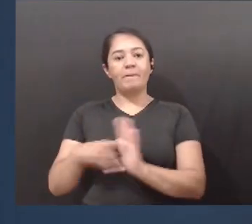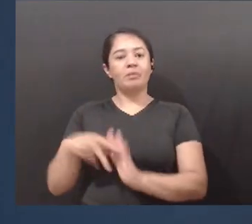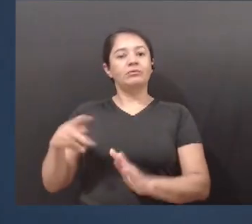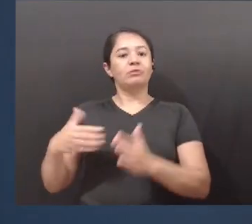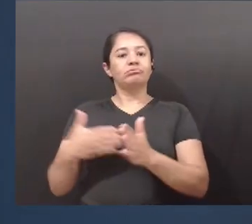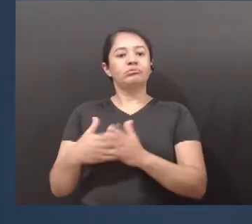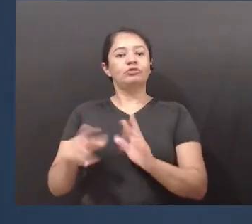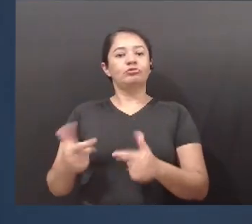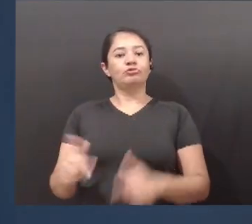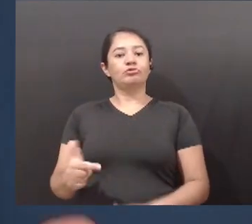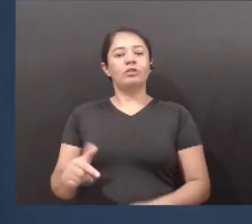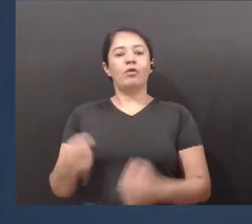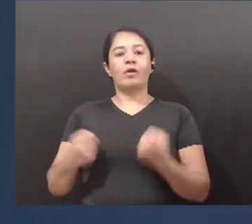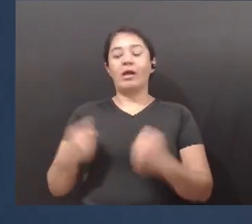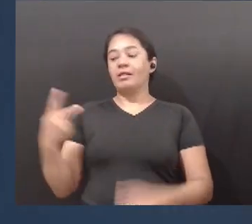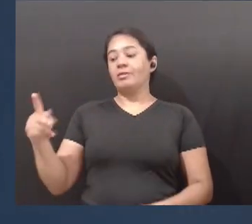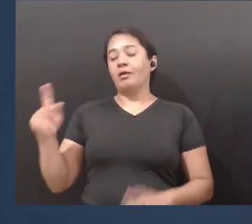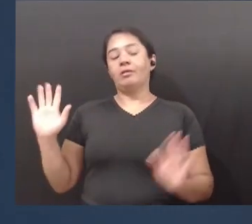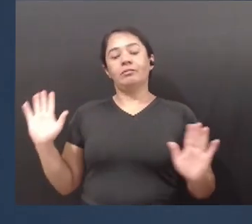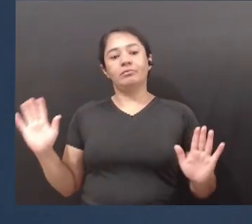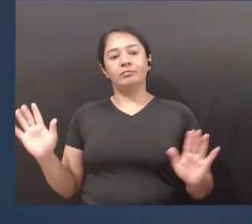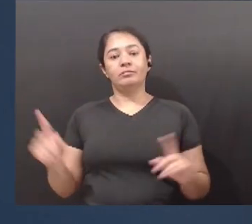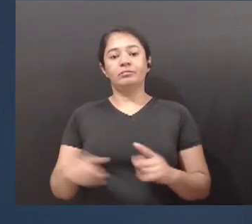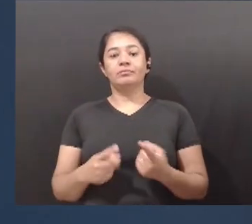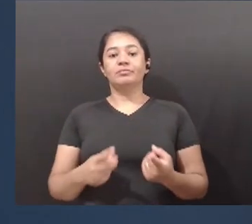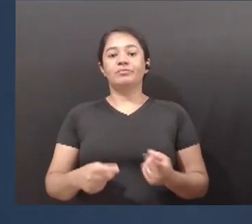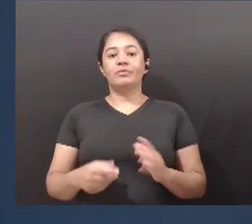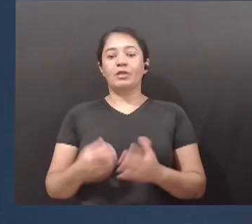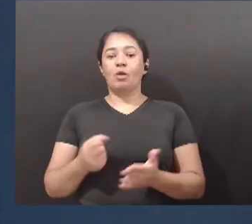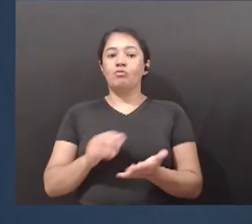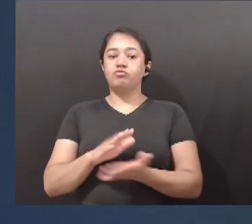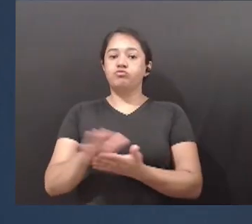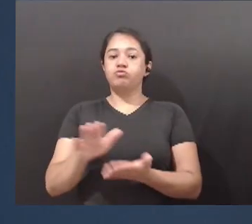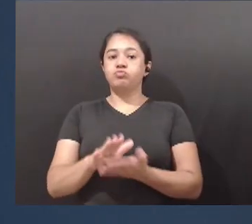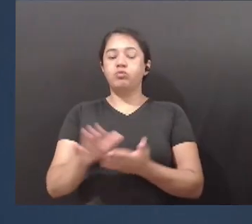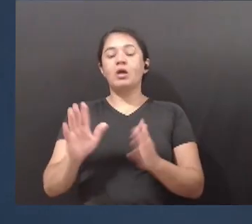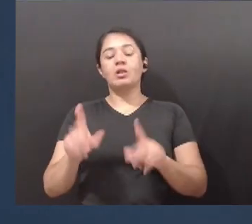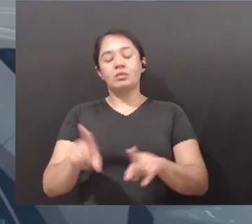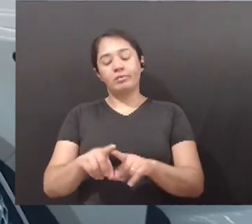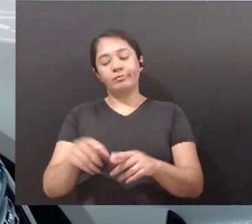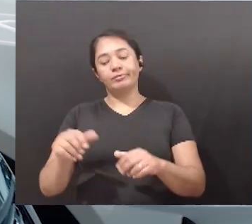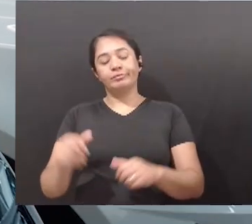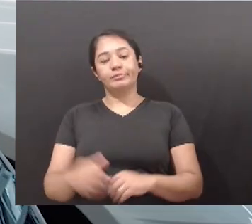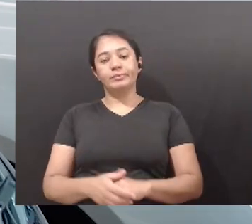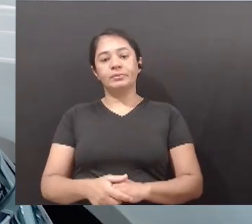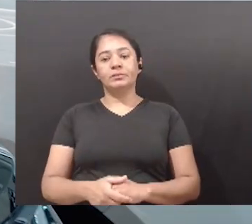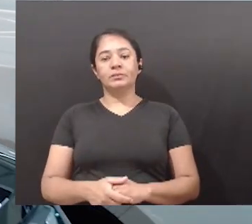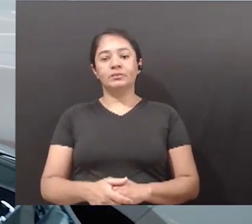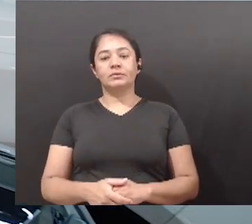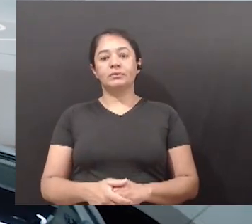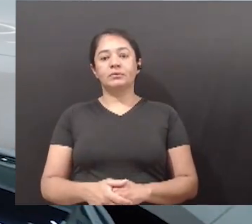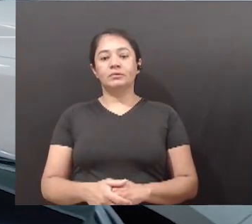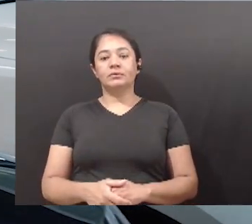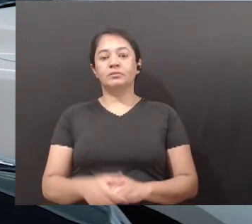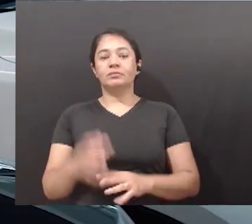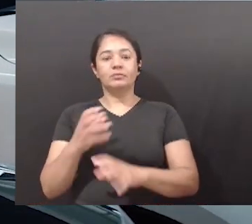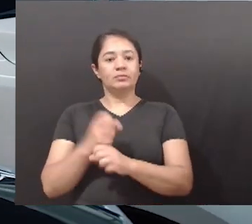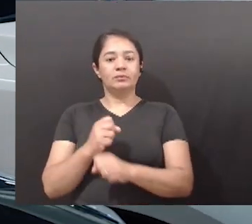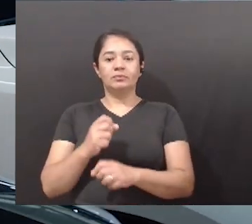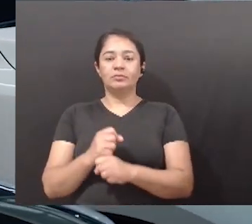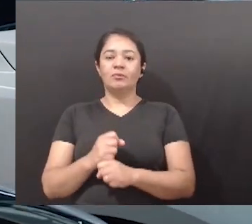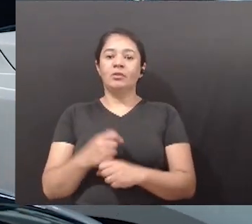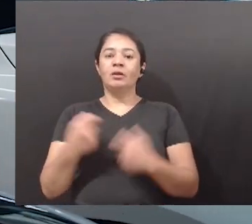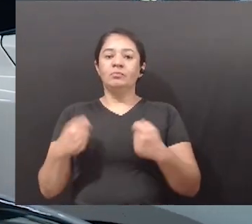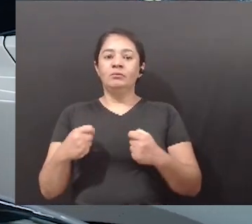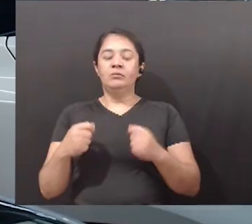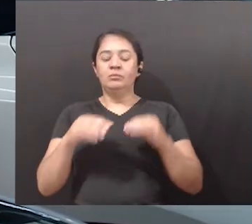ela quiser. A desvantagem é os custos, como a gente já mencionou, e aí que, botando na ponta do lápis, tem que equalizar bem para